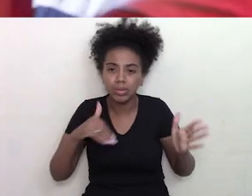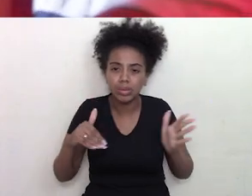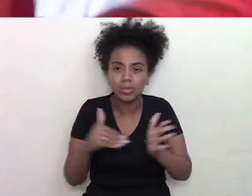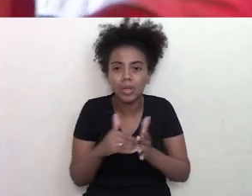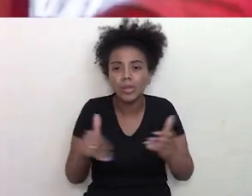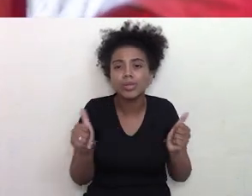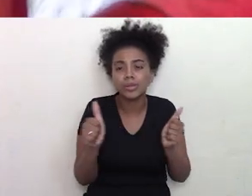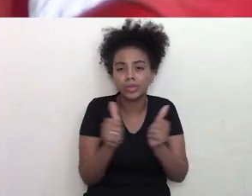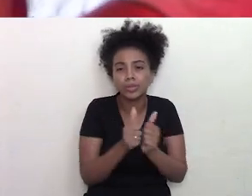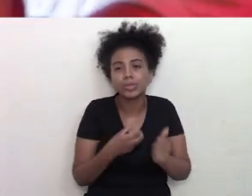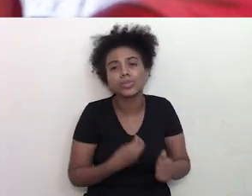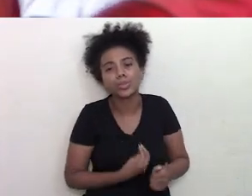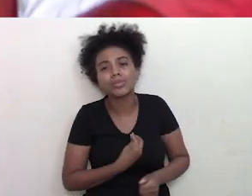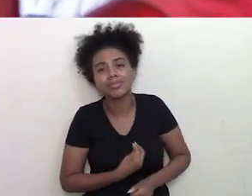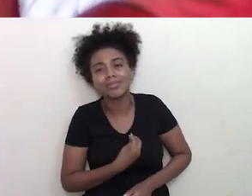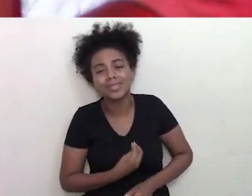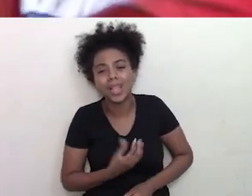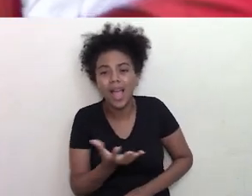você.